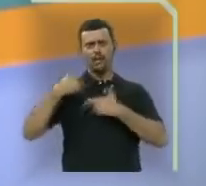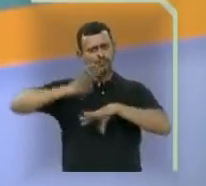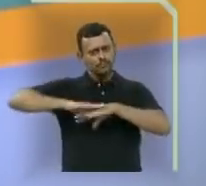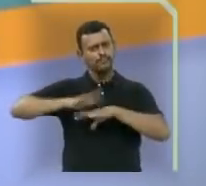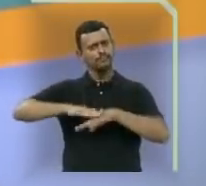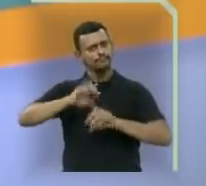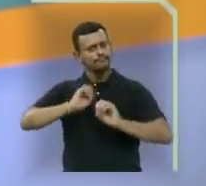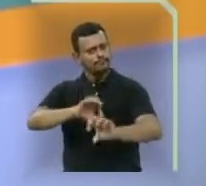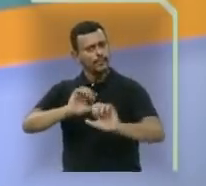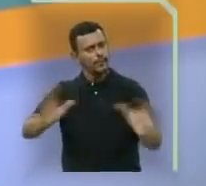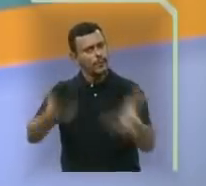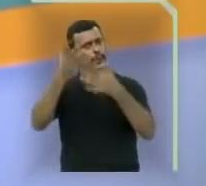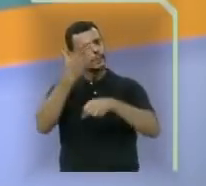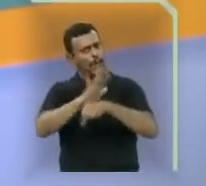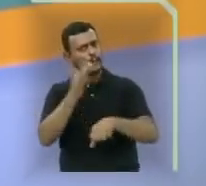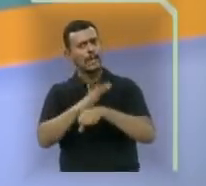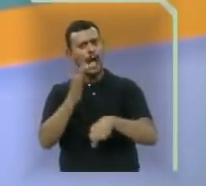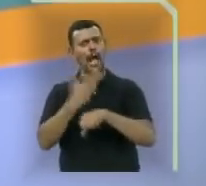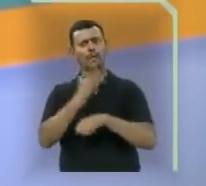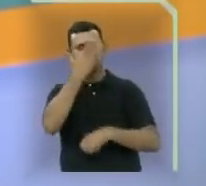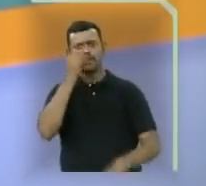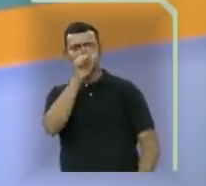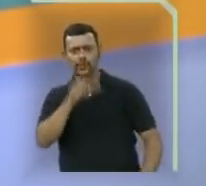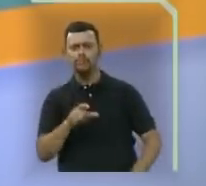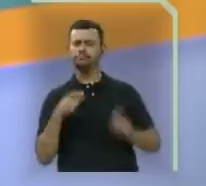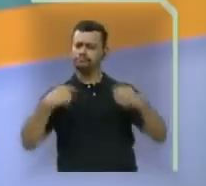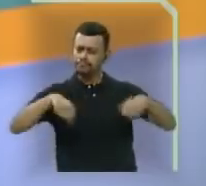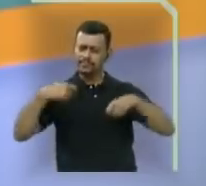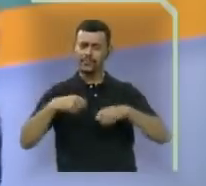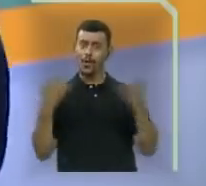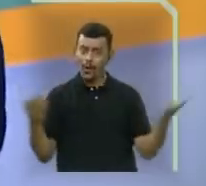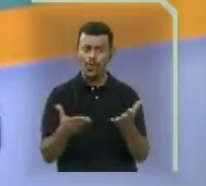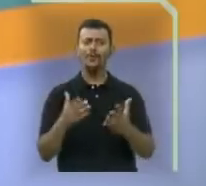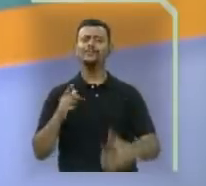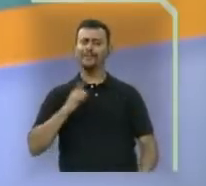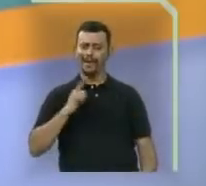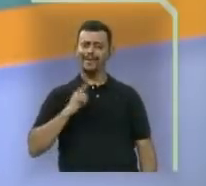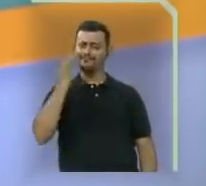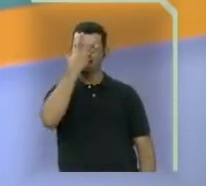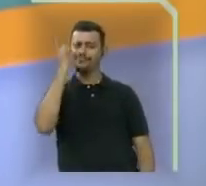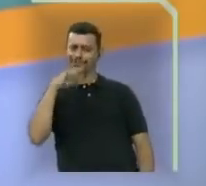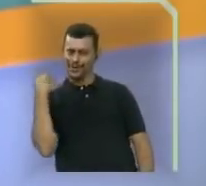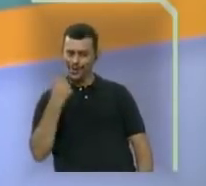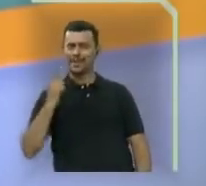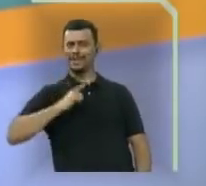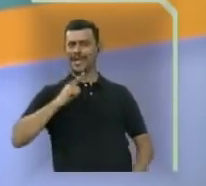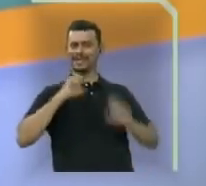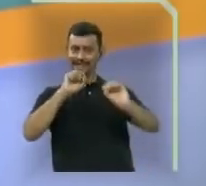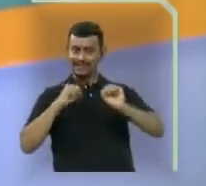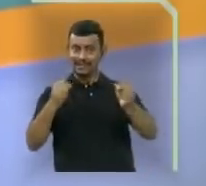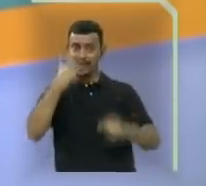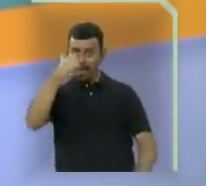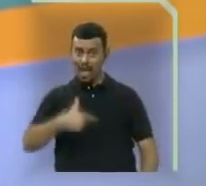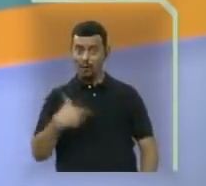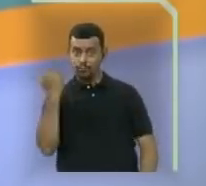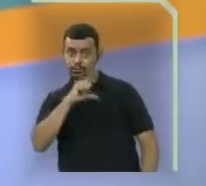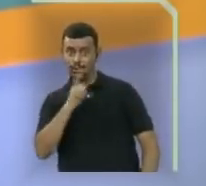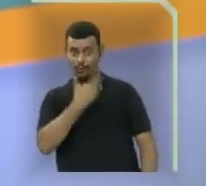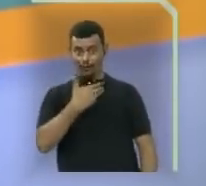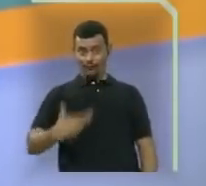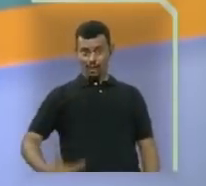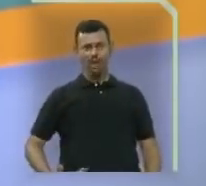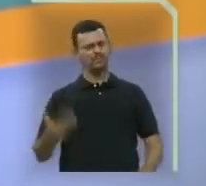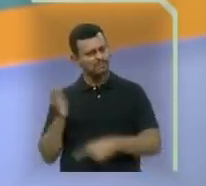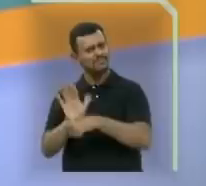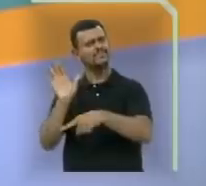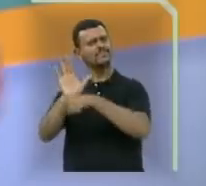essas pessoas. Eu sei que muita gente ainda tem essa expectativa e com o meu governo nós vamos fazer isso para todo mundo, porque eu tenho absoluta certeza